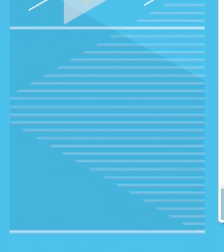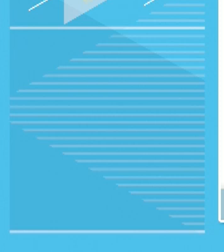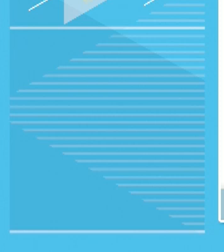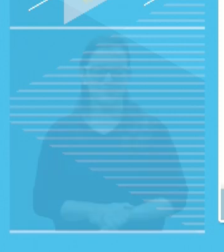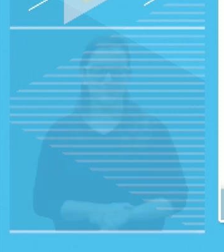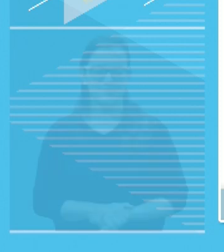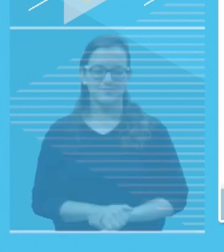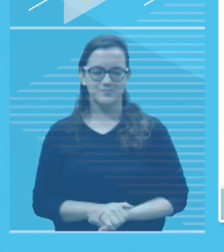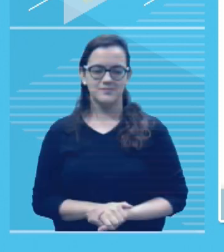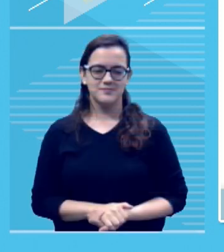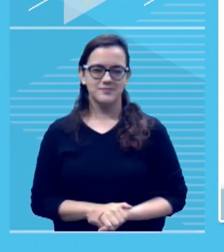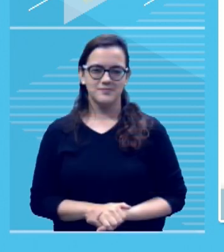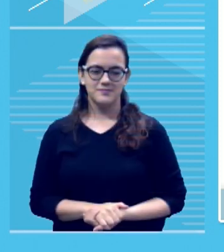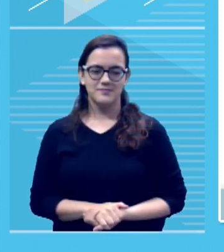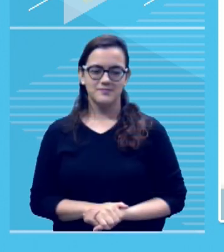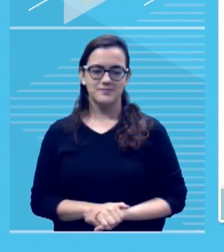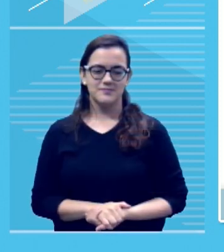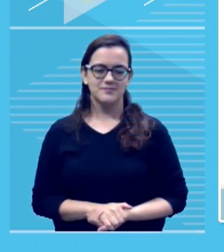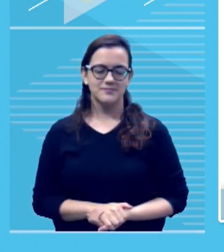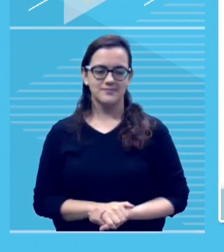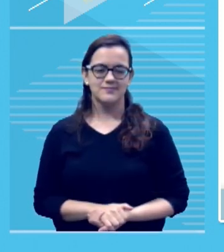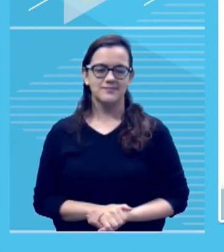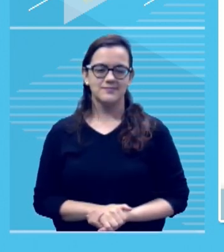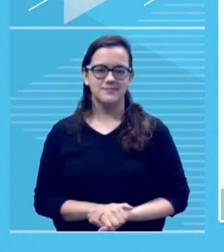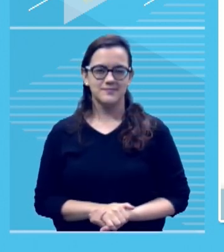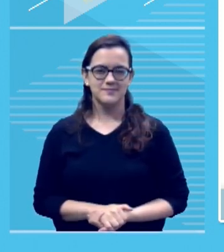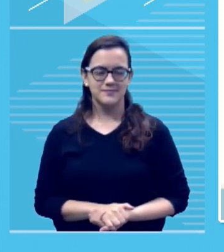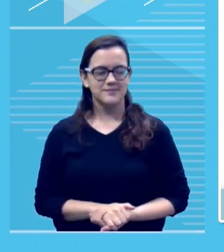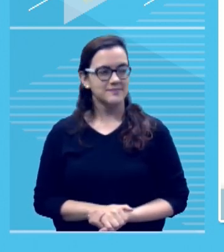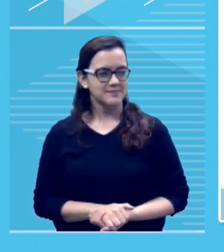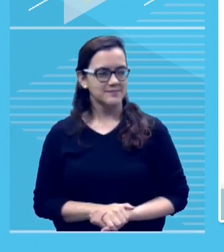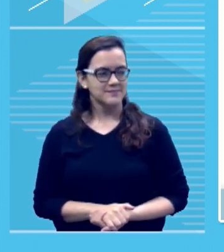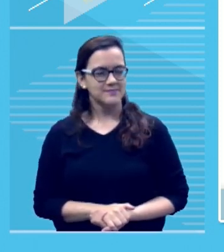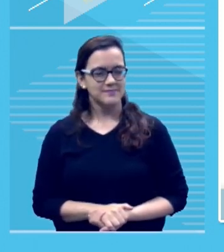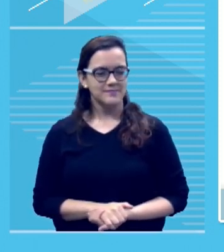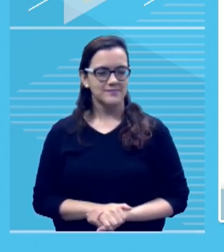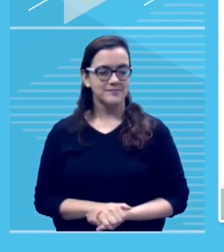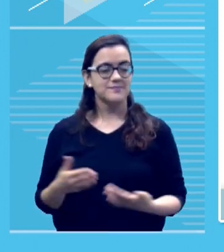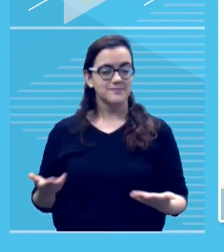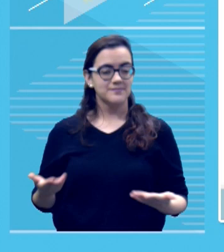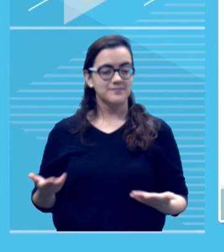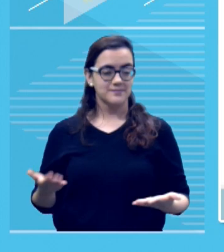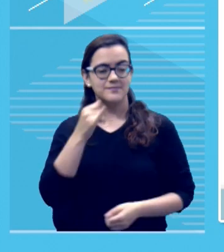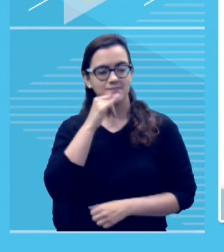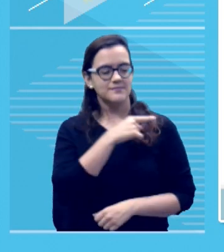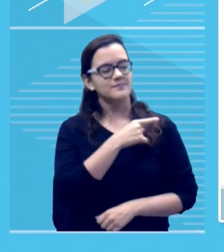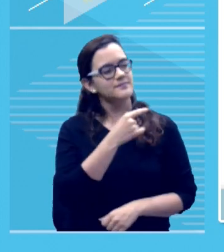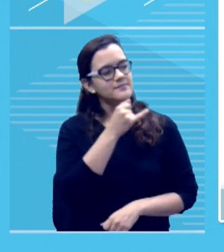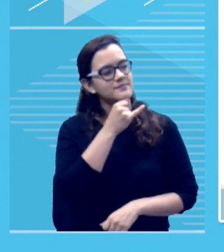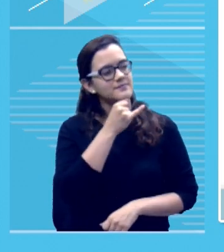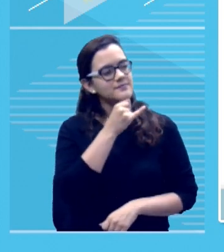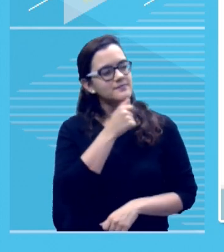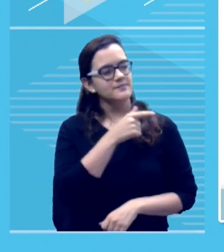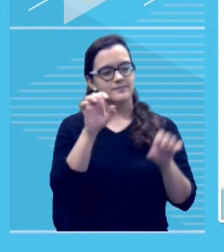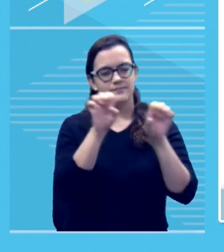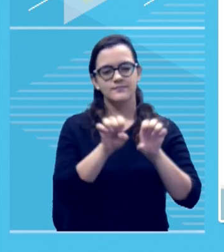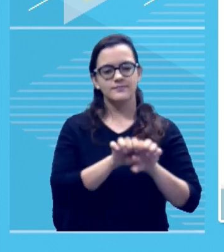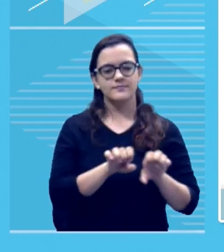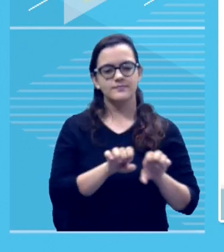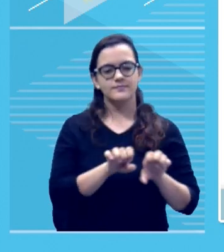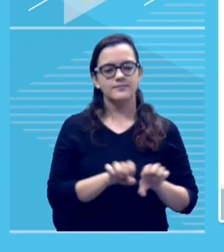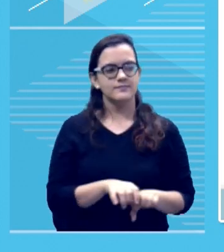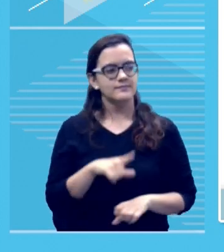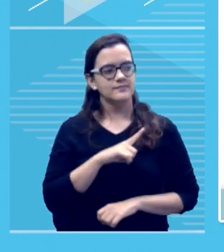Ok, voltamos. Então, vamos continuar aqui. Ó. Olha o exemplo, pessoal. Olha. Nessa estrutura, nós temos dois